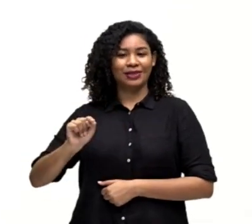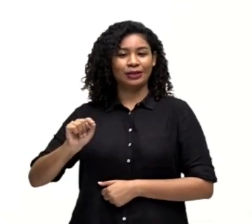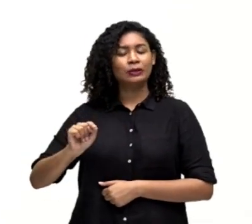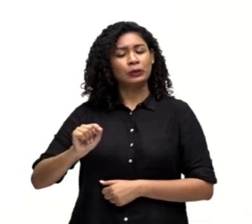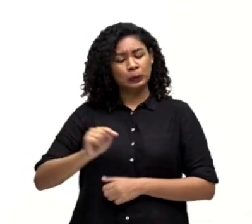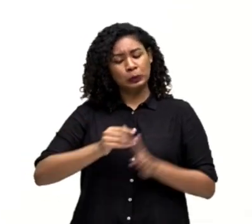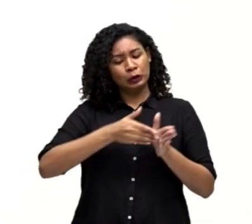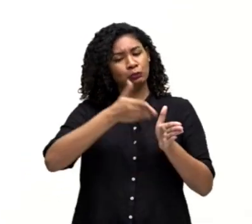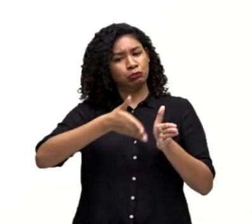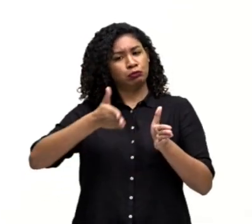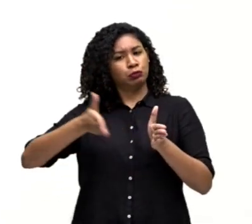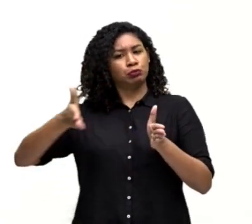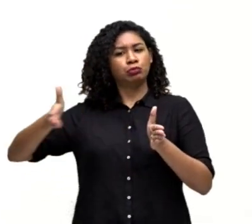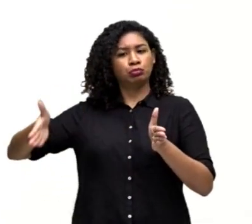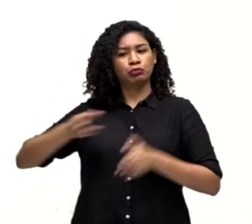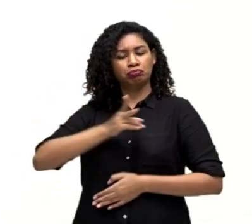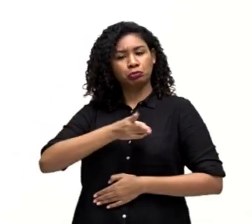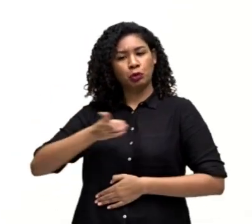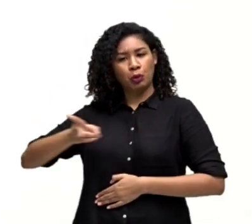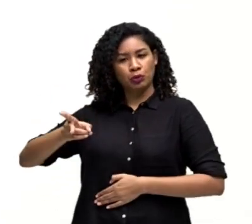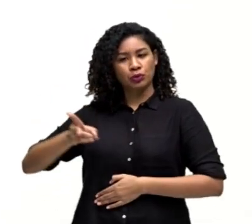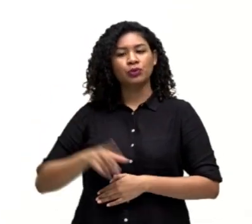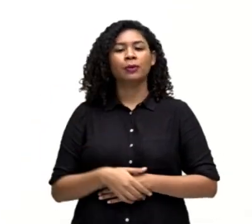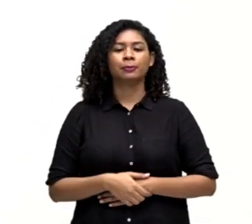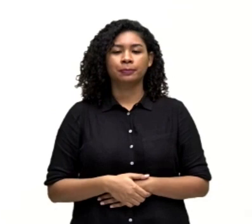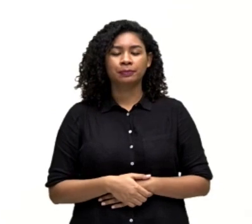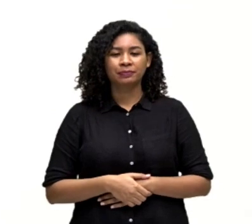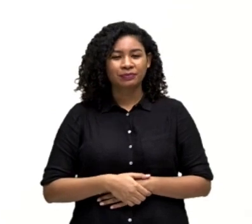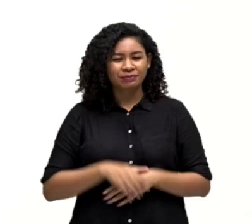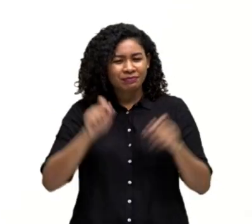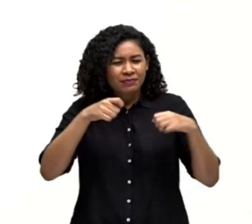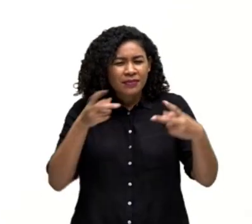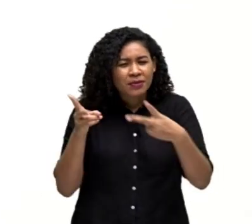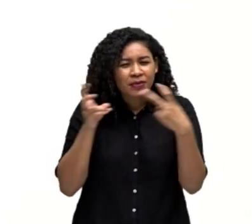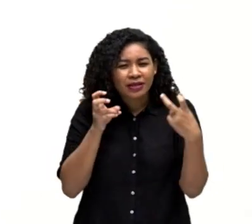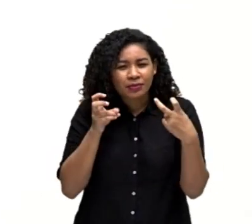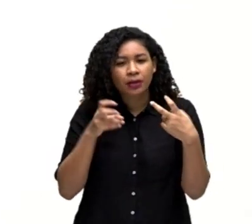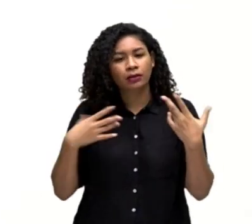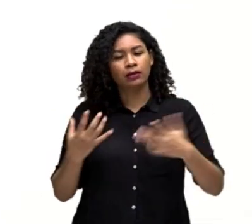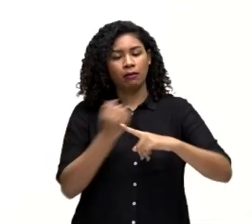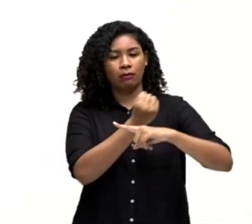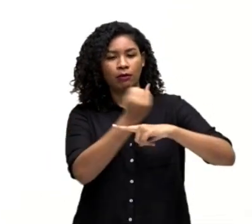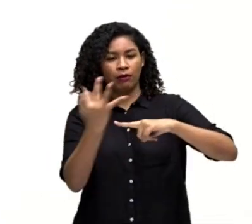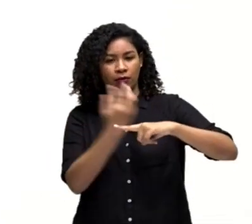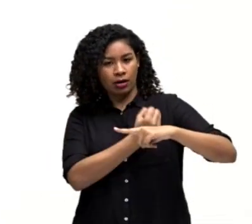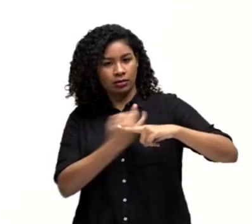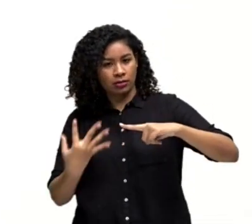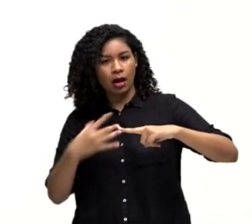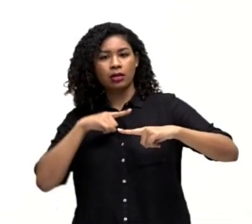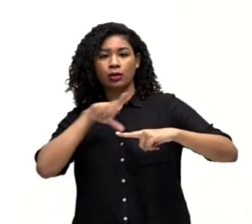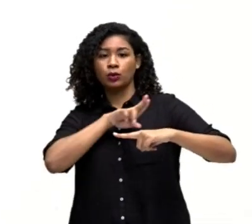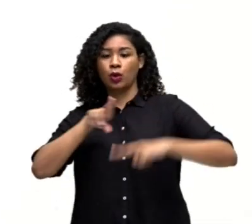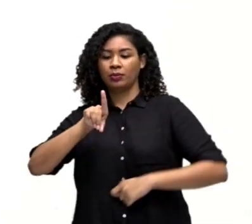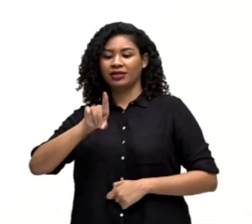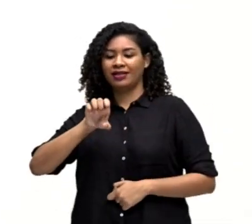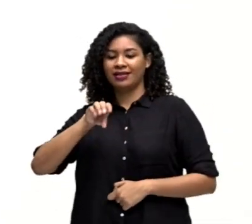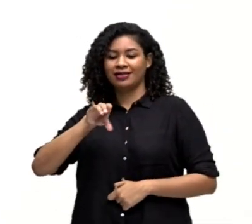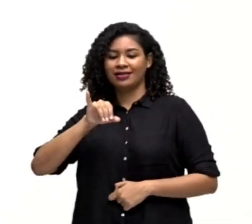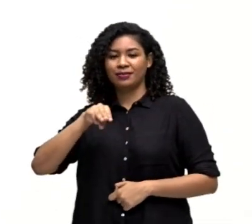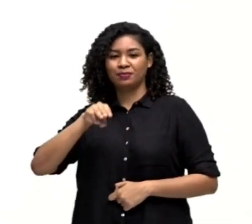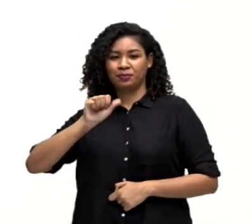assim sucessivamente. Então, reparem que uma fração é chamada decimal quando o